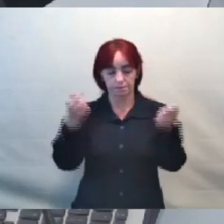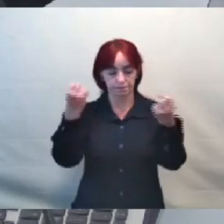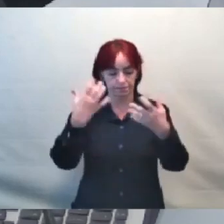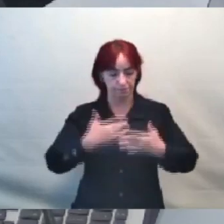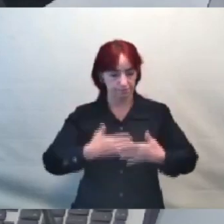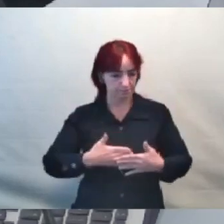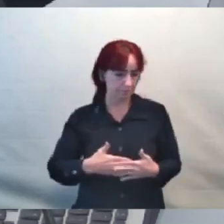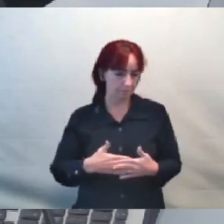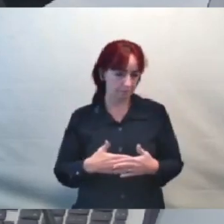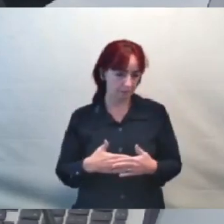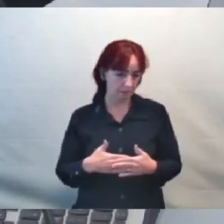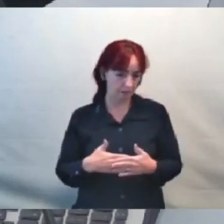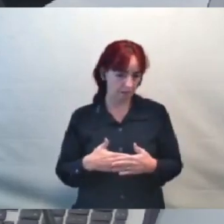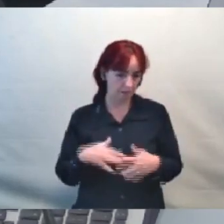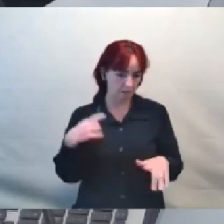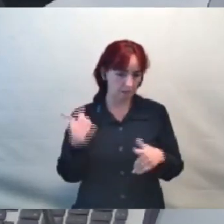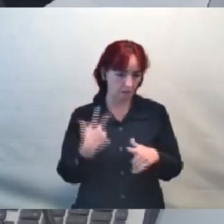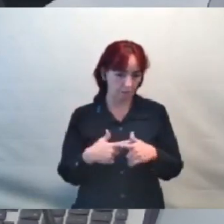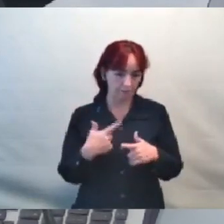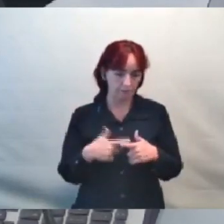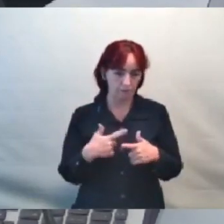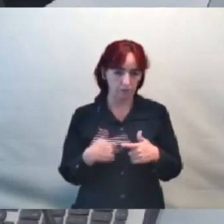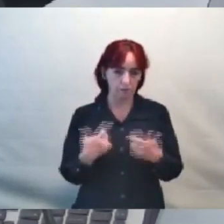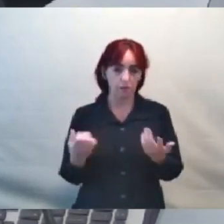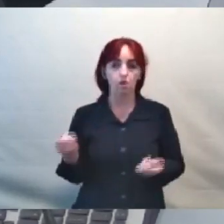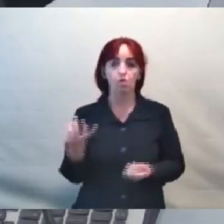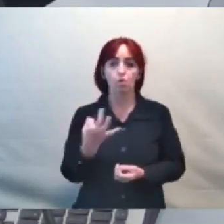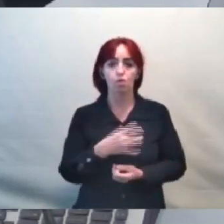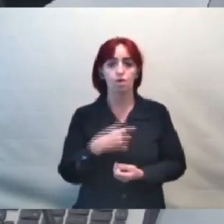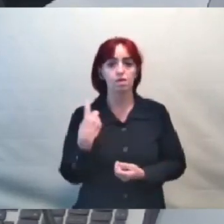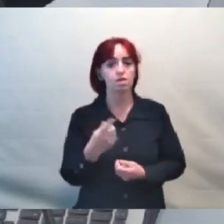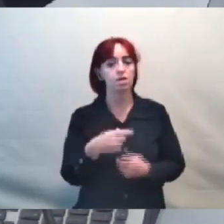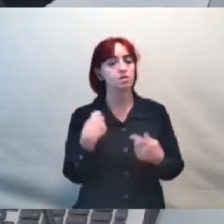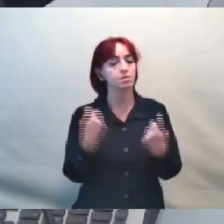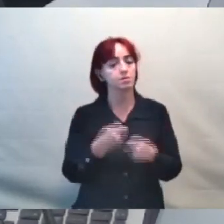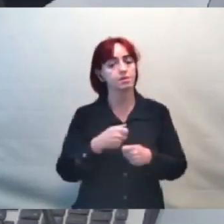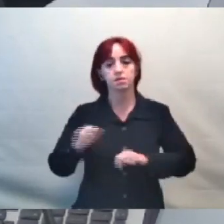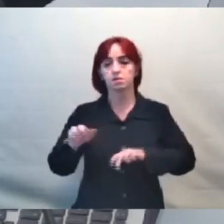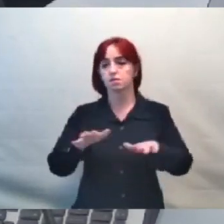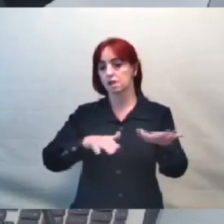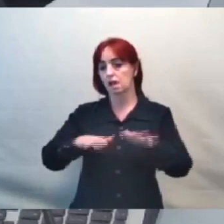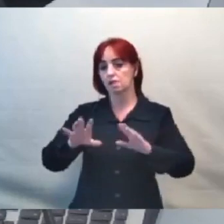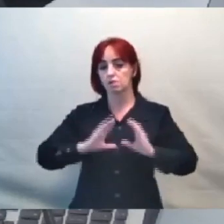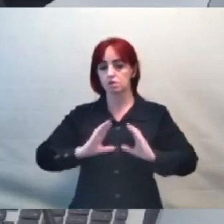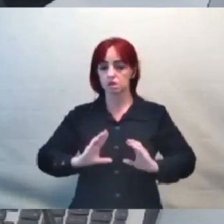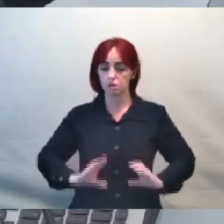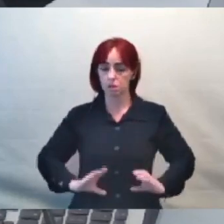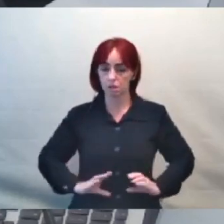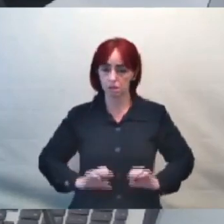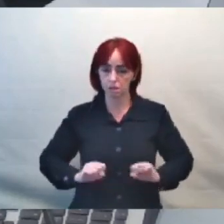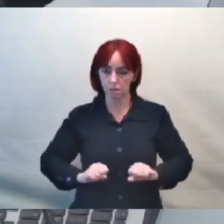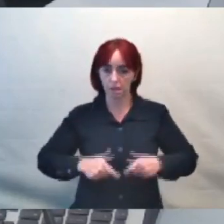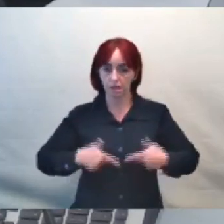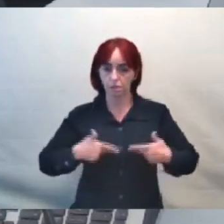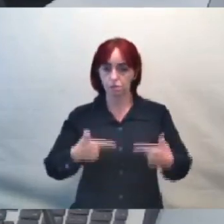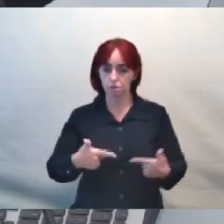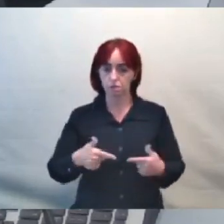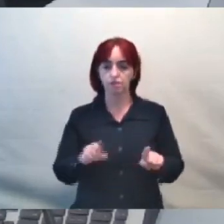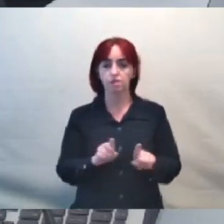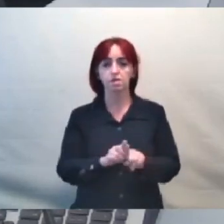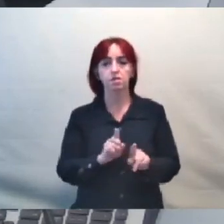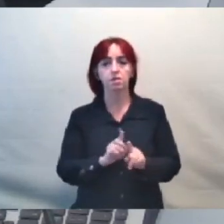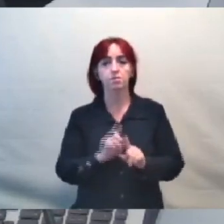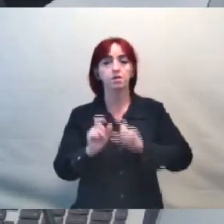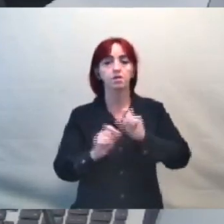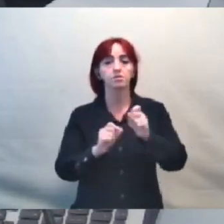que o quanto a gente precisa de ações de cidadania ativa, dado, por exemplo, a questão da dengue, né?